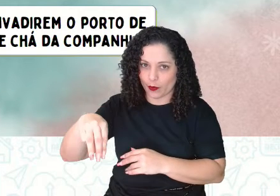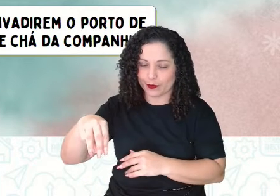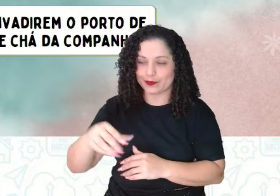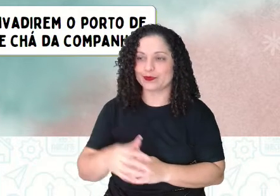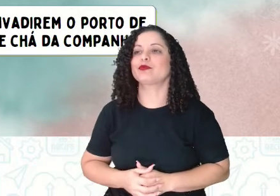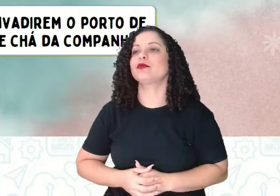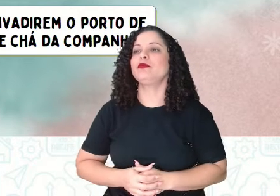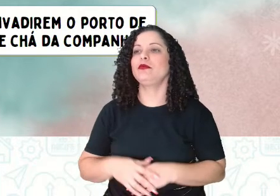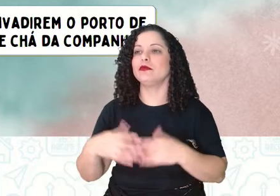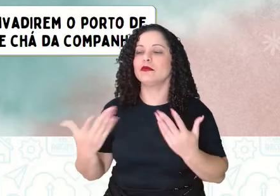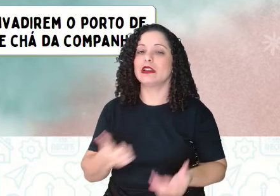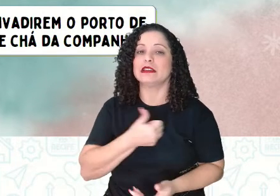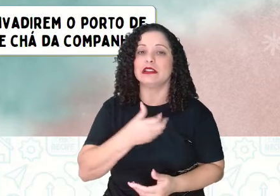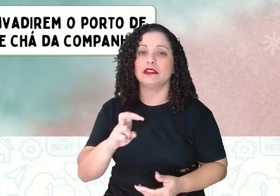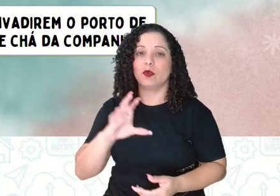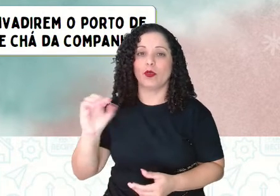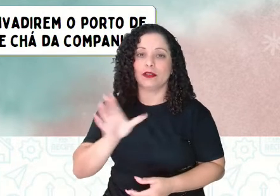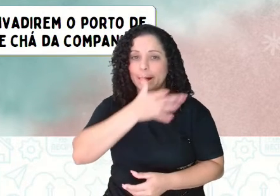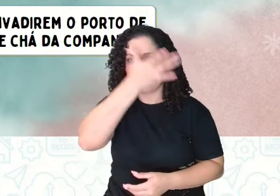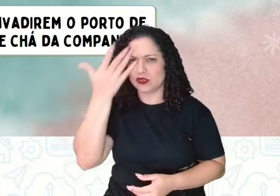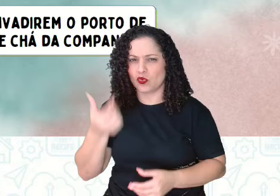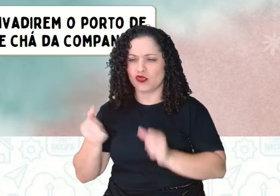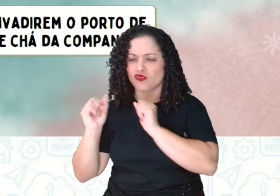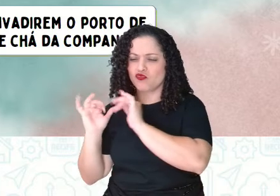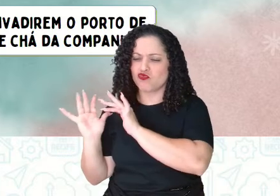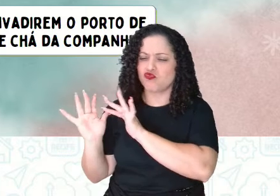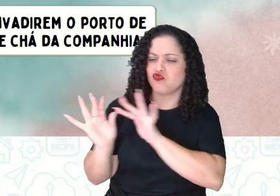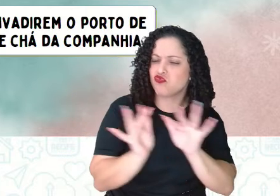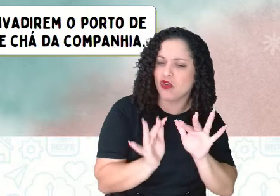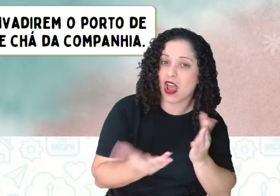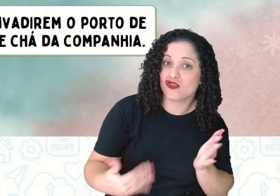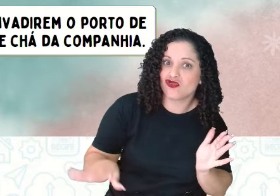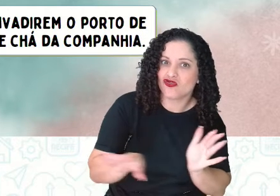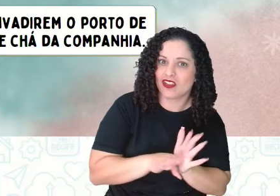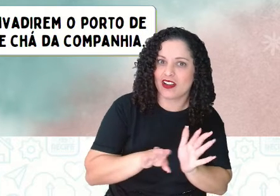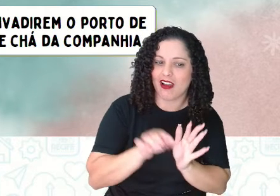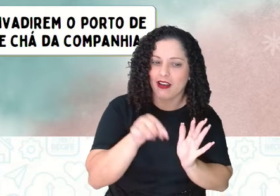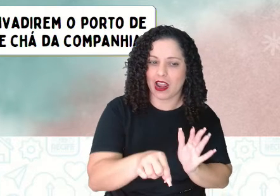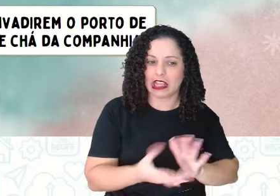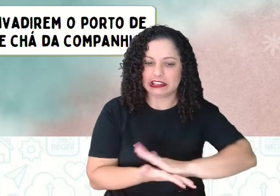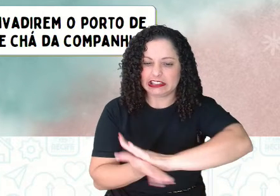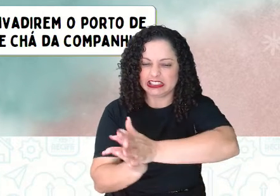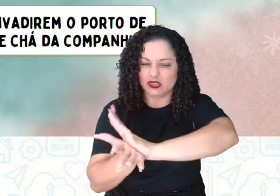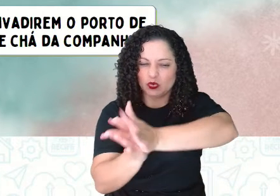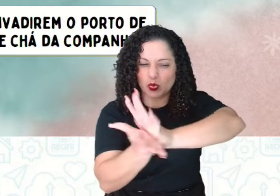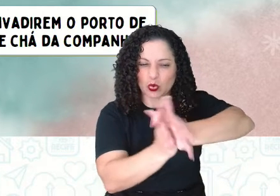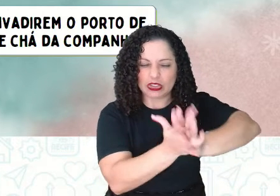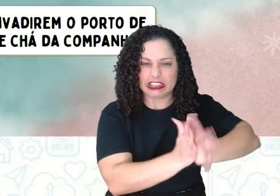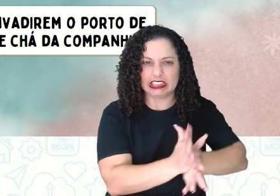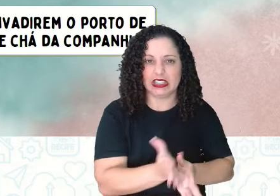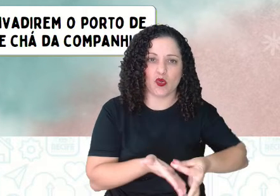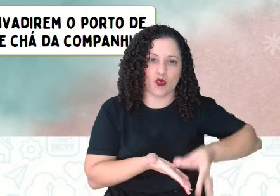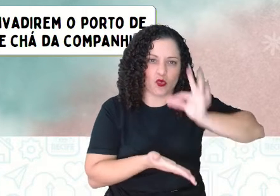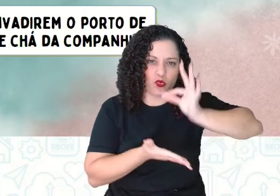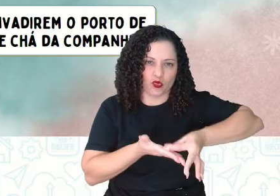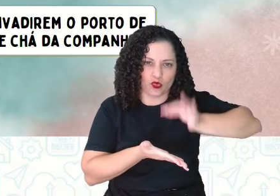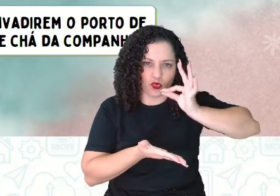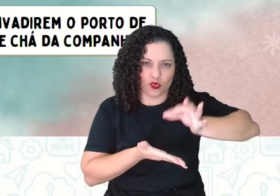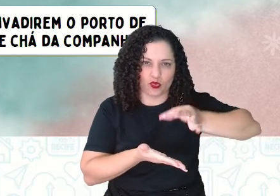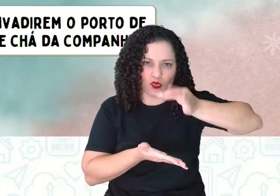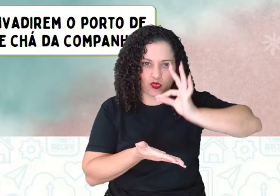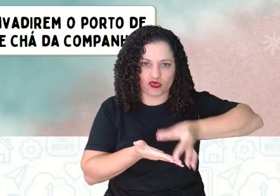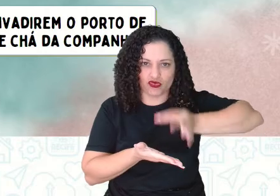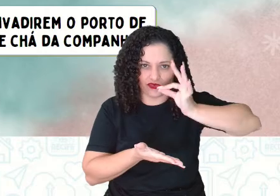indígenas, né, invadiram o porto de Boston e destruíram o carregamento de chá da Companhia, né, das Índias